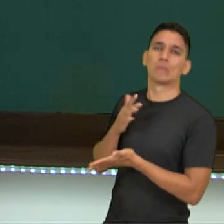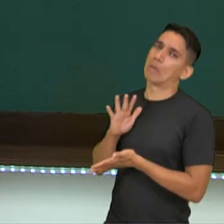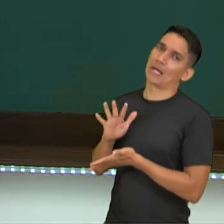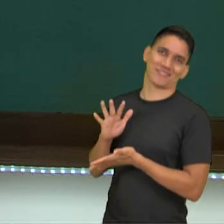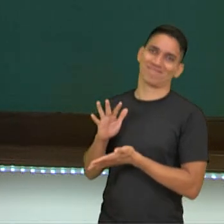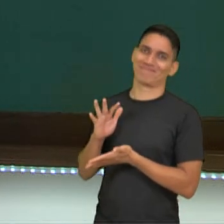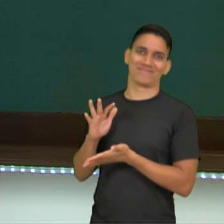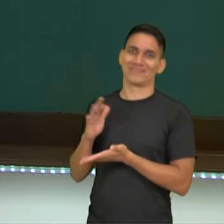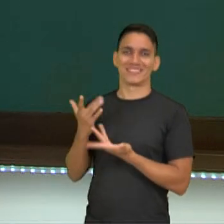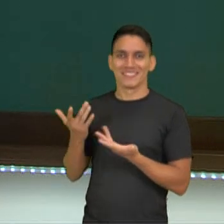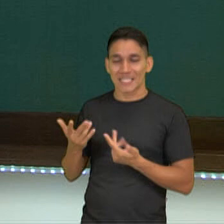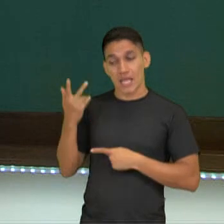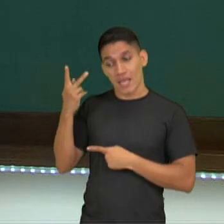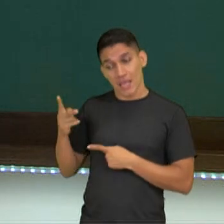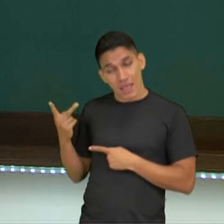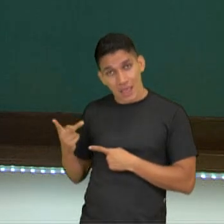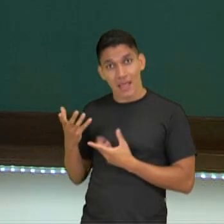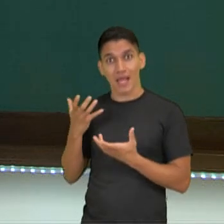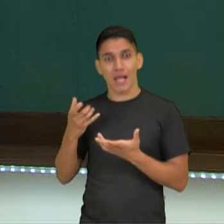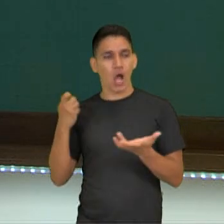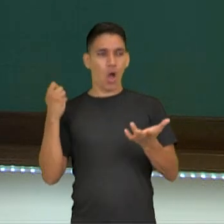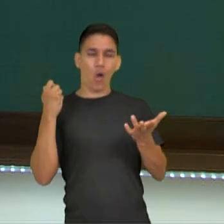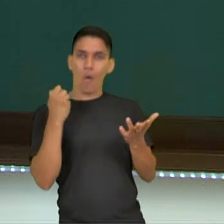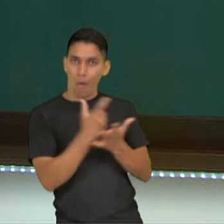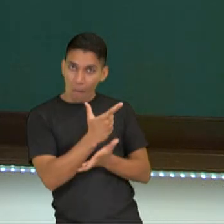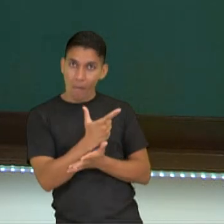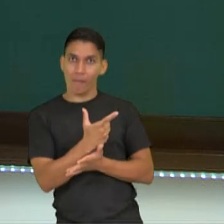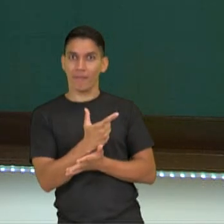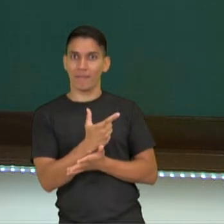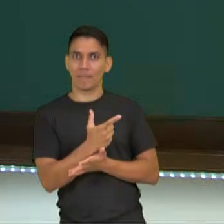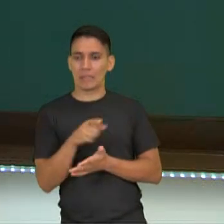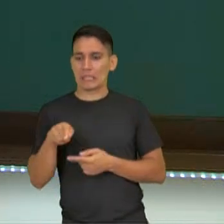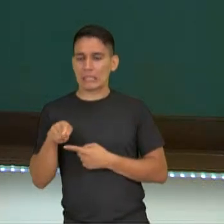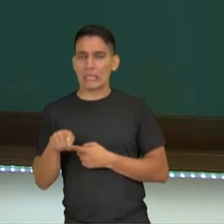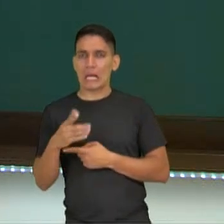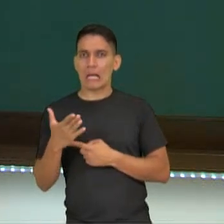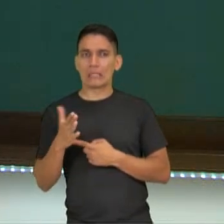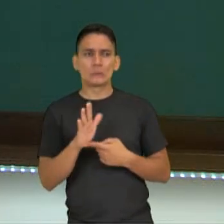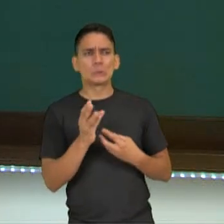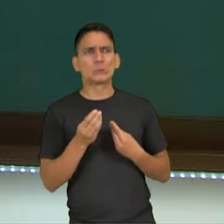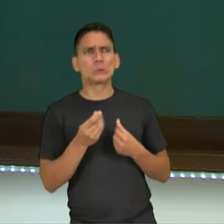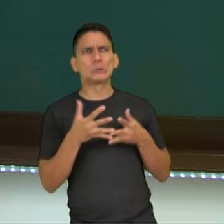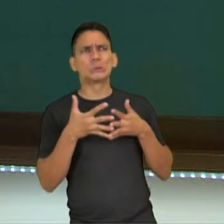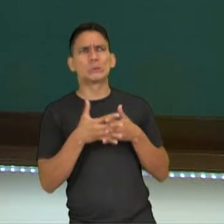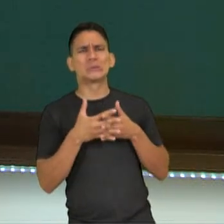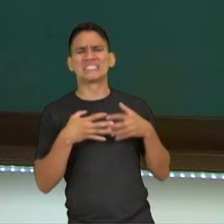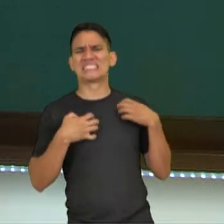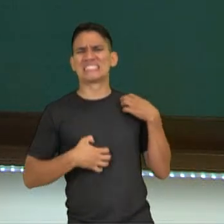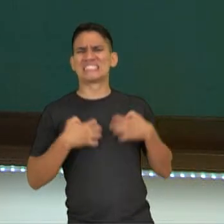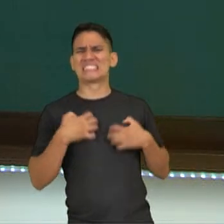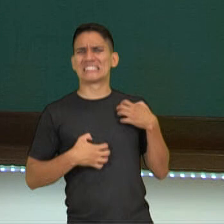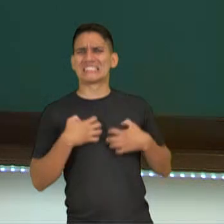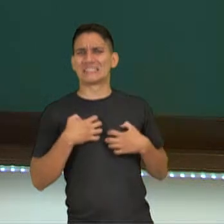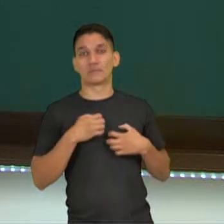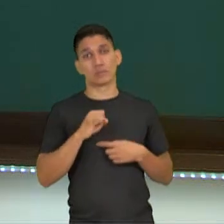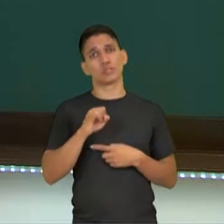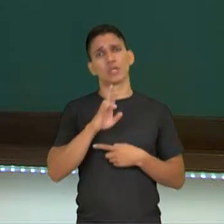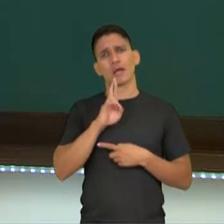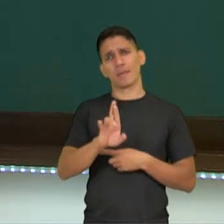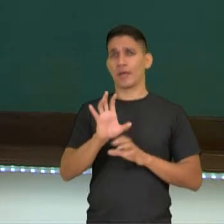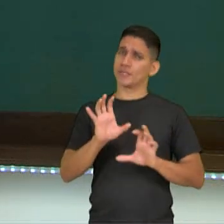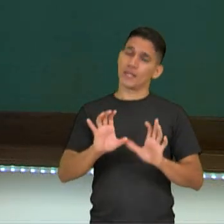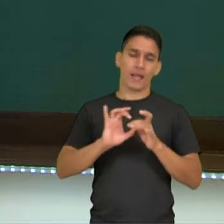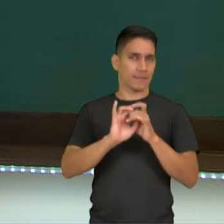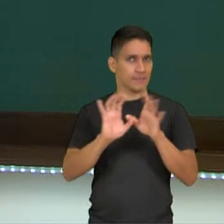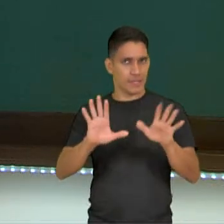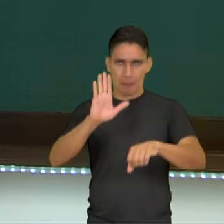gente percebe ali que o comprador, no caso, ele se apresenta um pouco confuso e irritado. Né? Se vocês responderam e a resposta é livre,